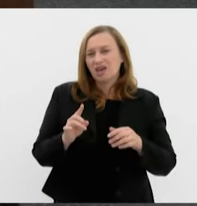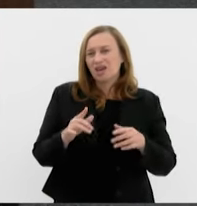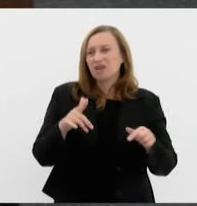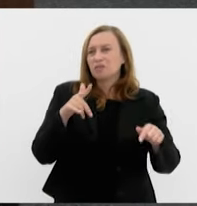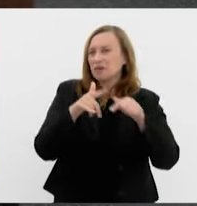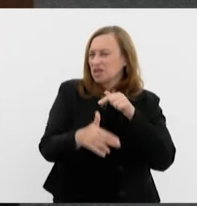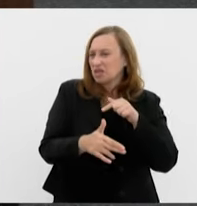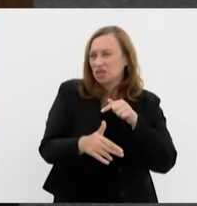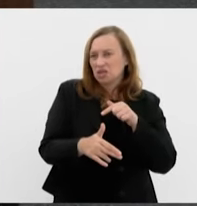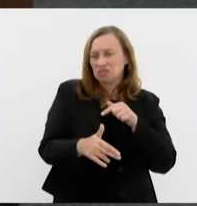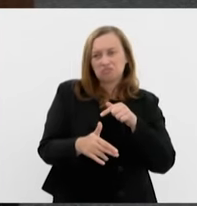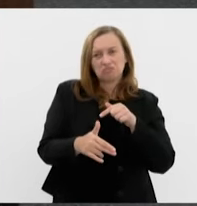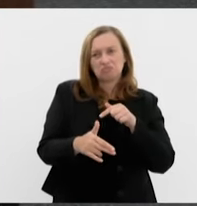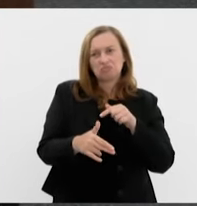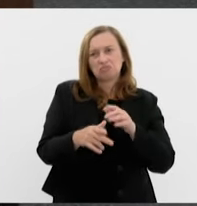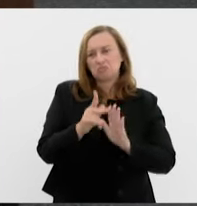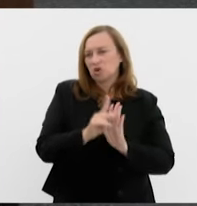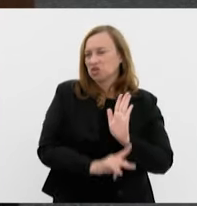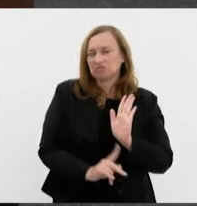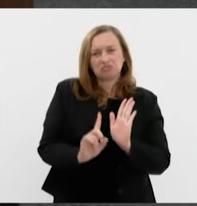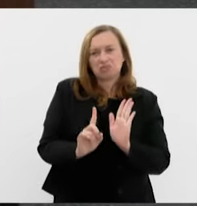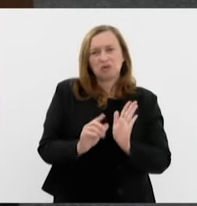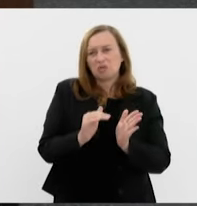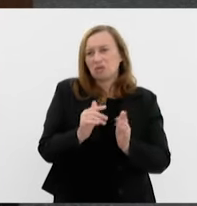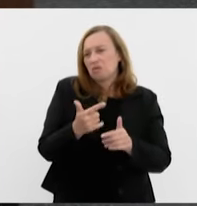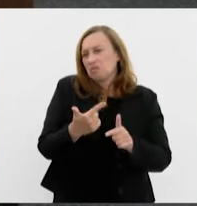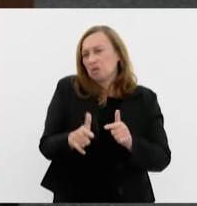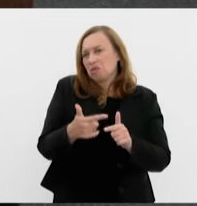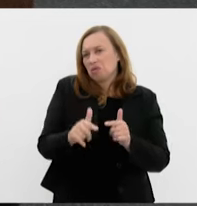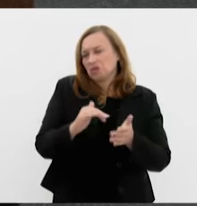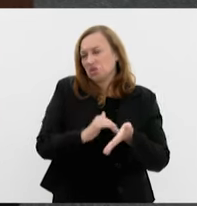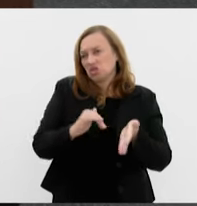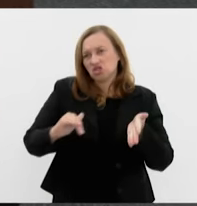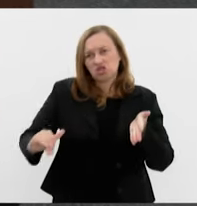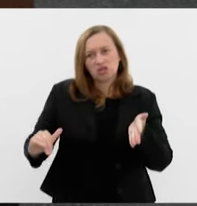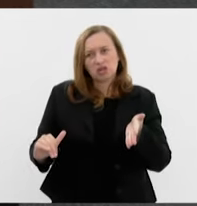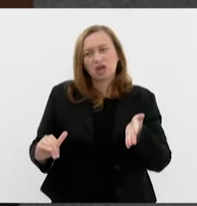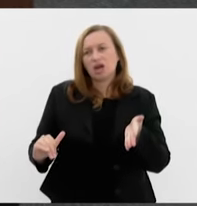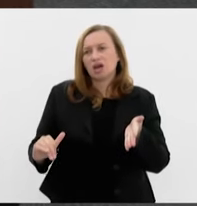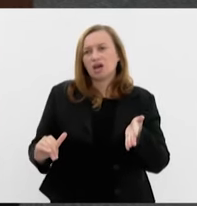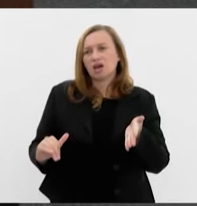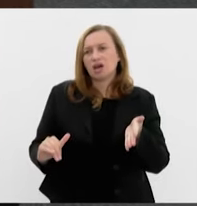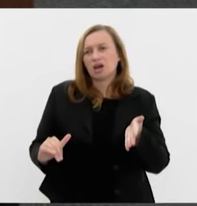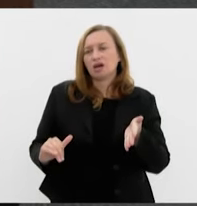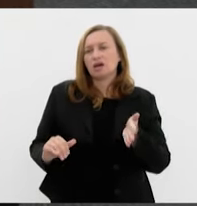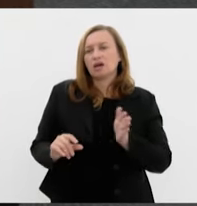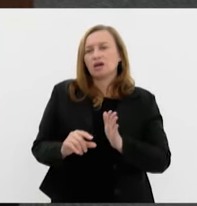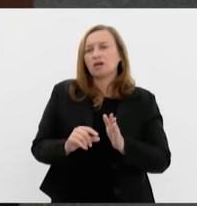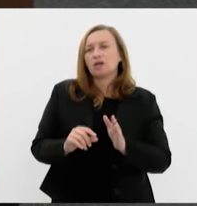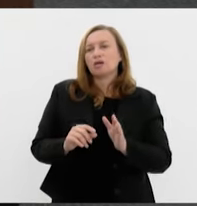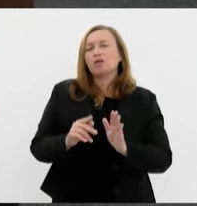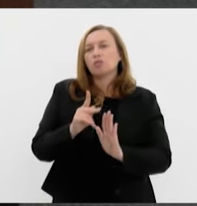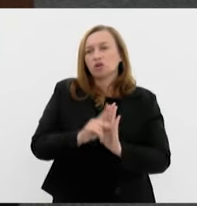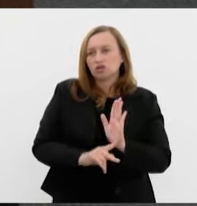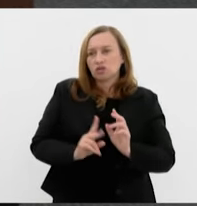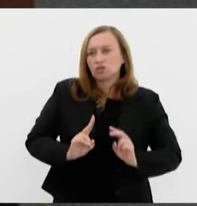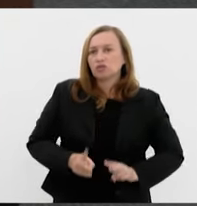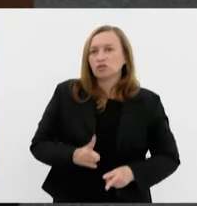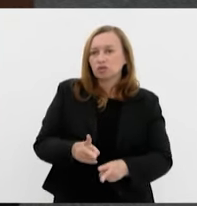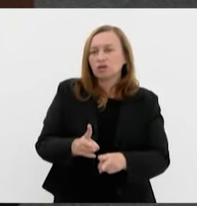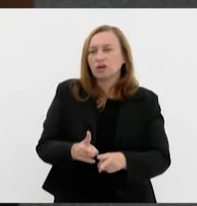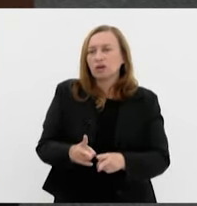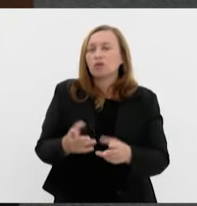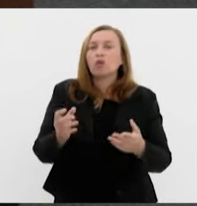sente colaborar mas não há o menor problema de retirar eh a emenda pro pro projeto de lei prosseguir Oi